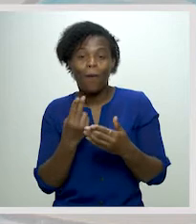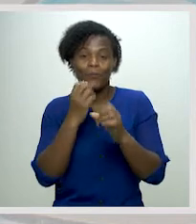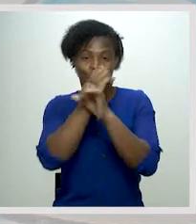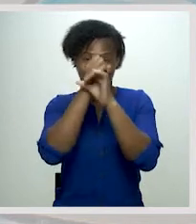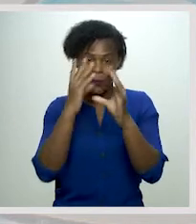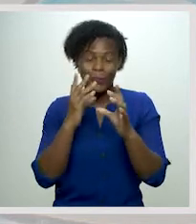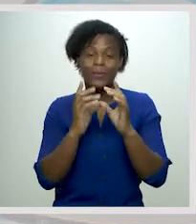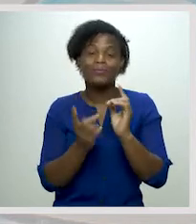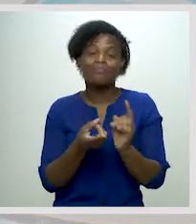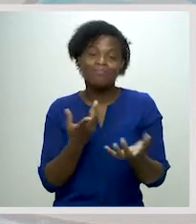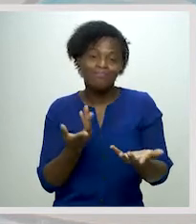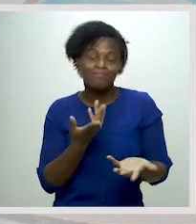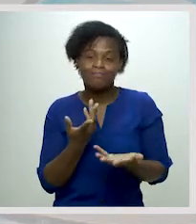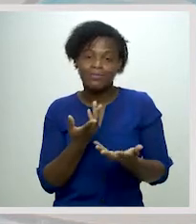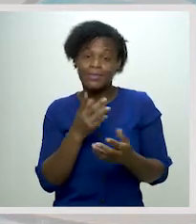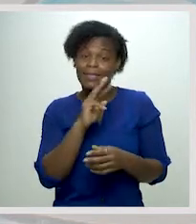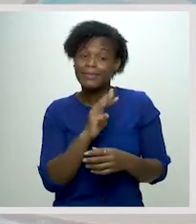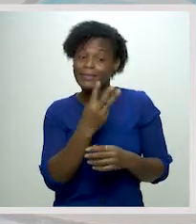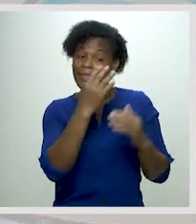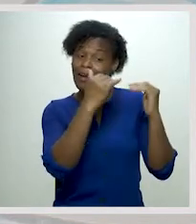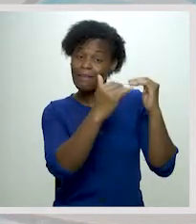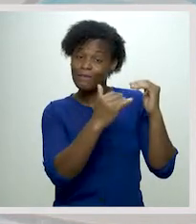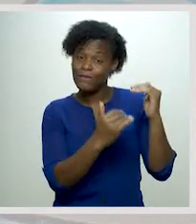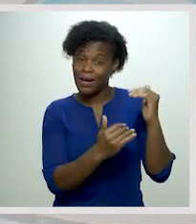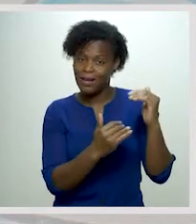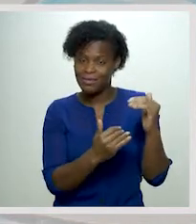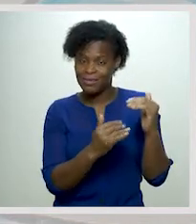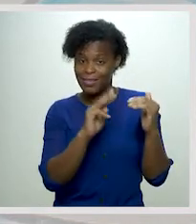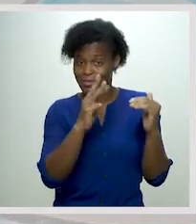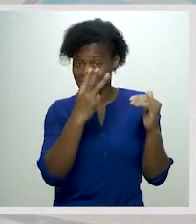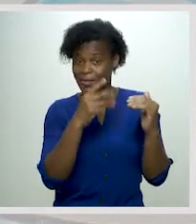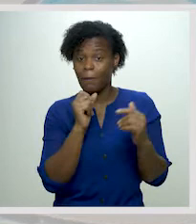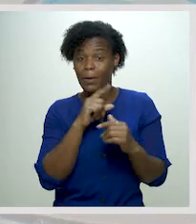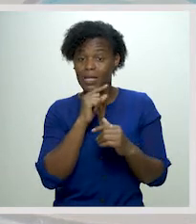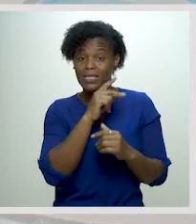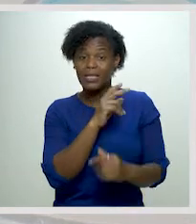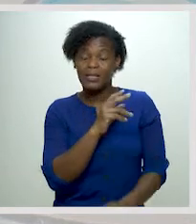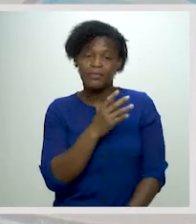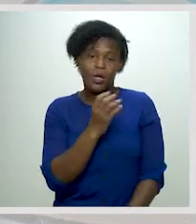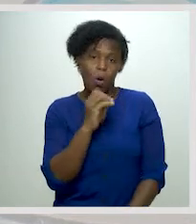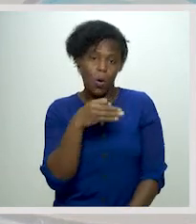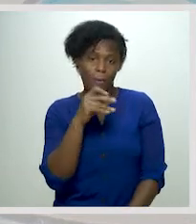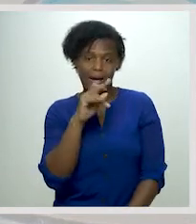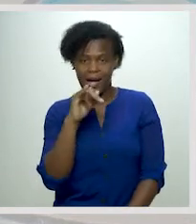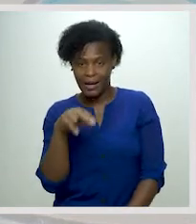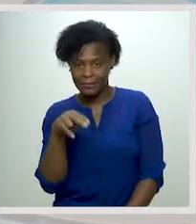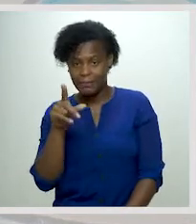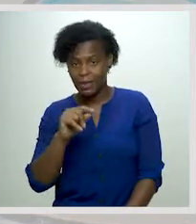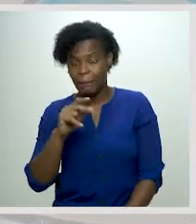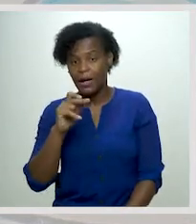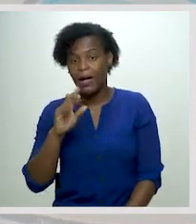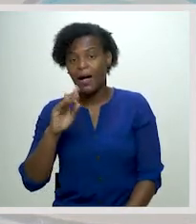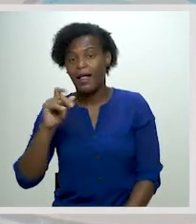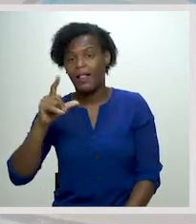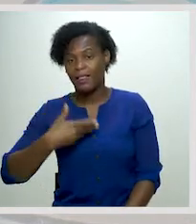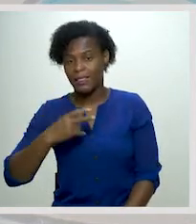ou concluímos a terceira fase da hipótese de Oparin e Aldan. Essas fases são